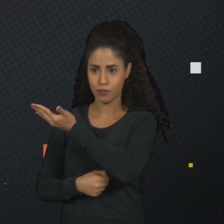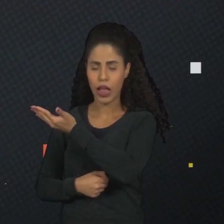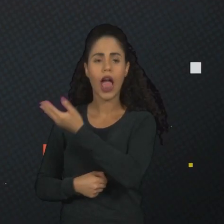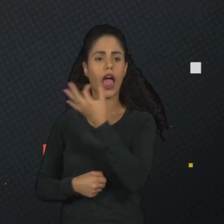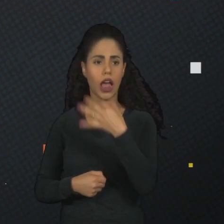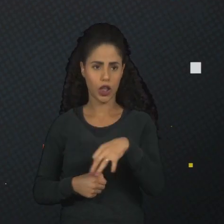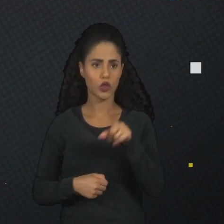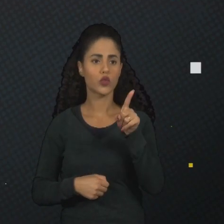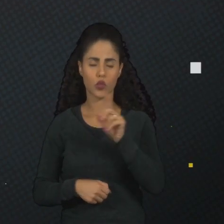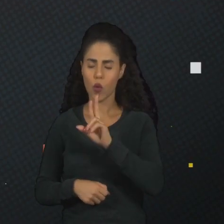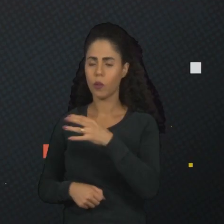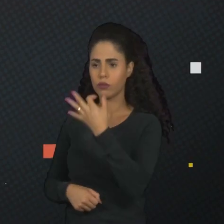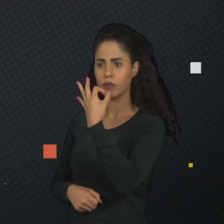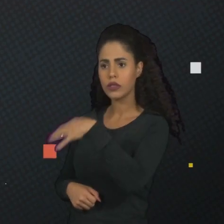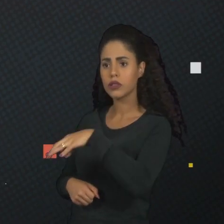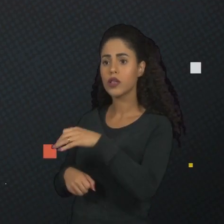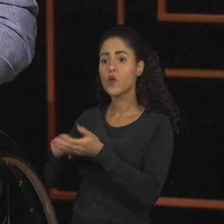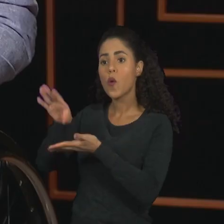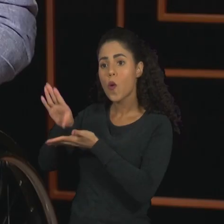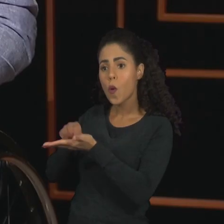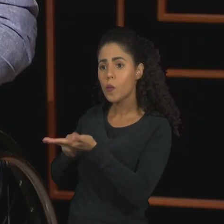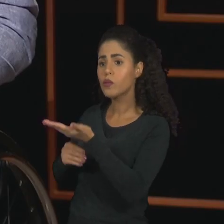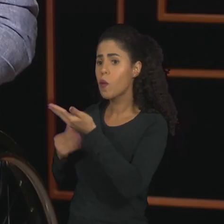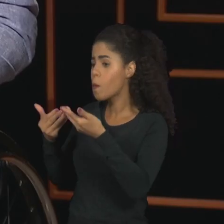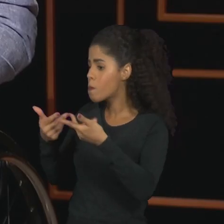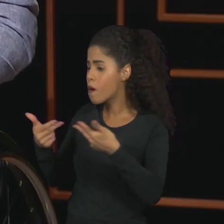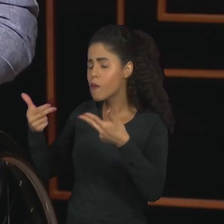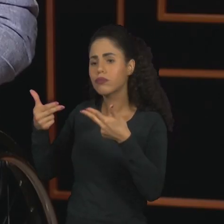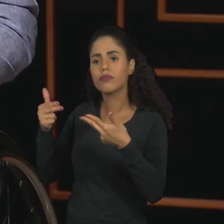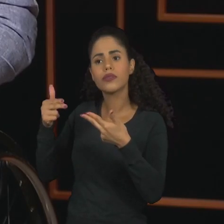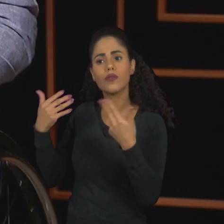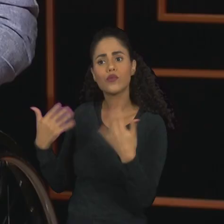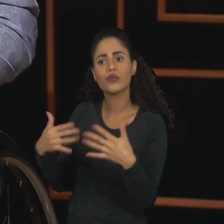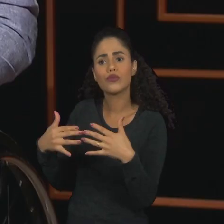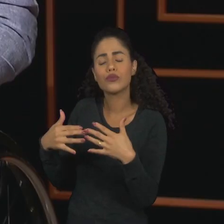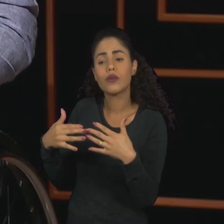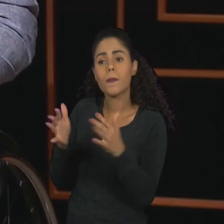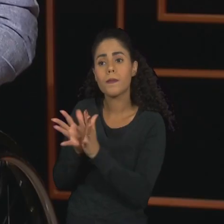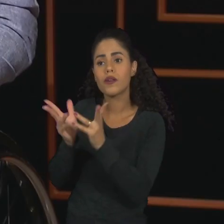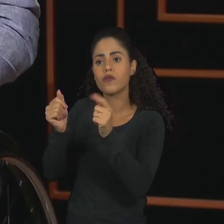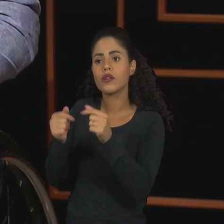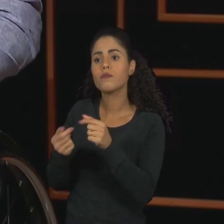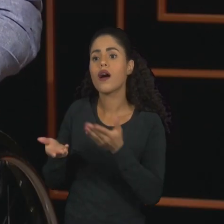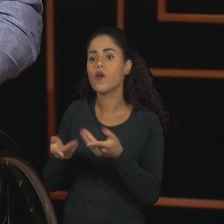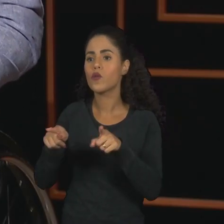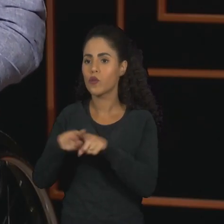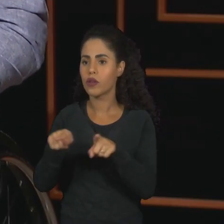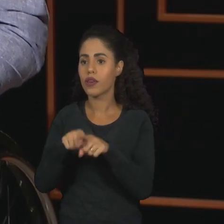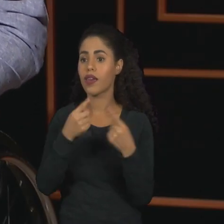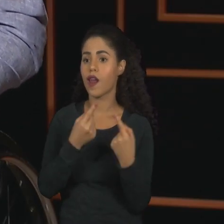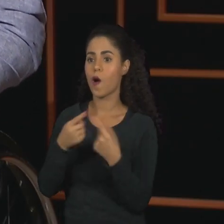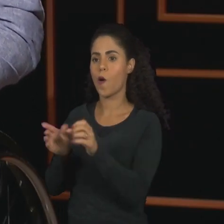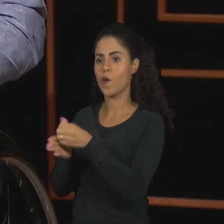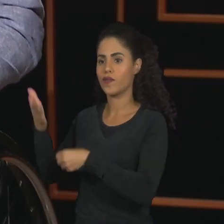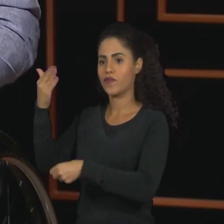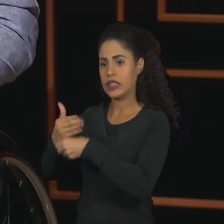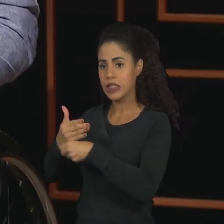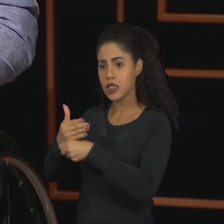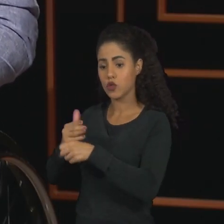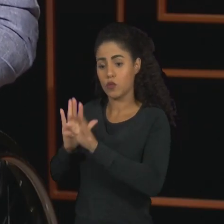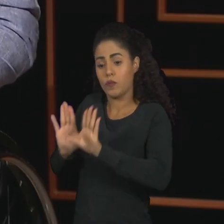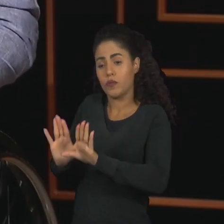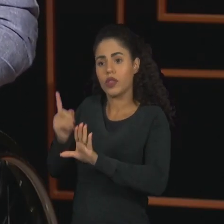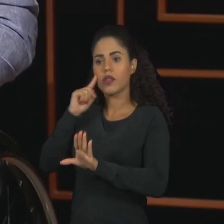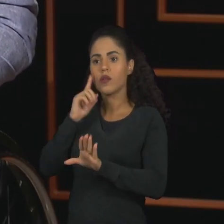Saló. E que é uma coisa para acusar o fascismo. Né? Quer